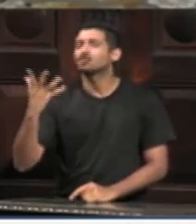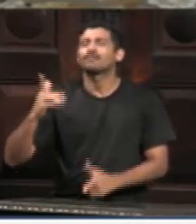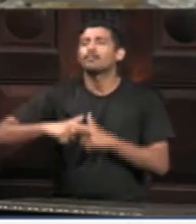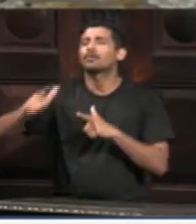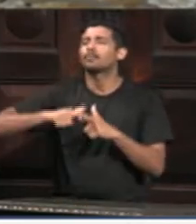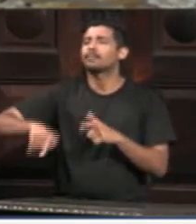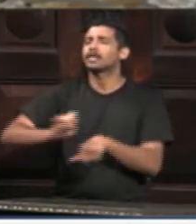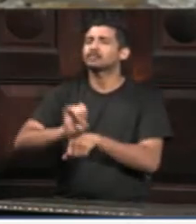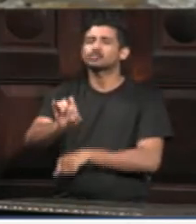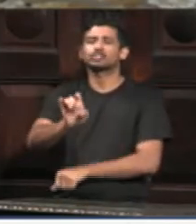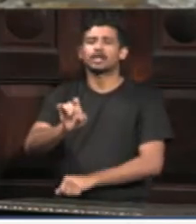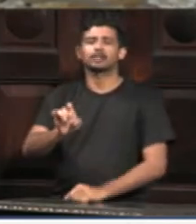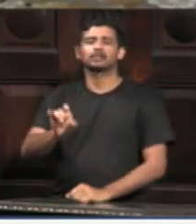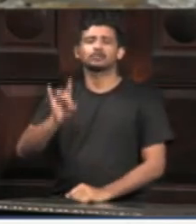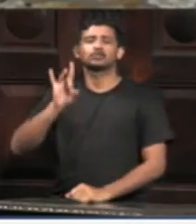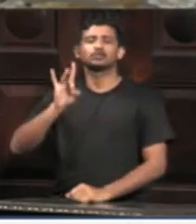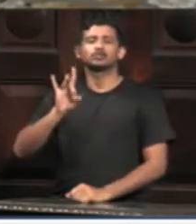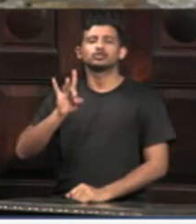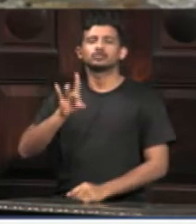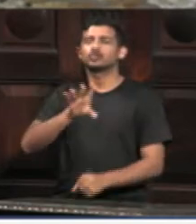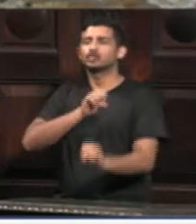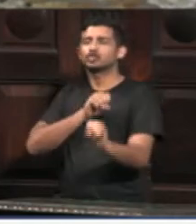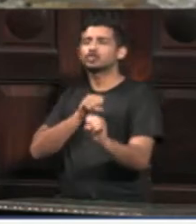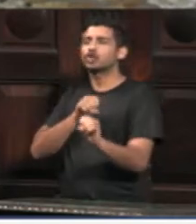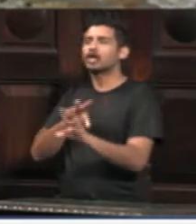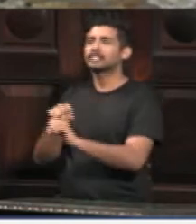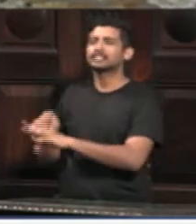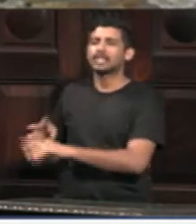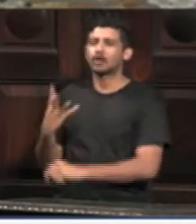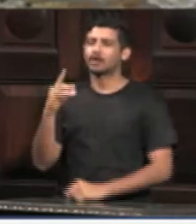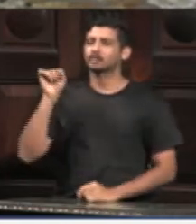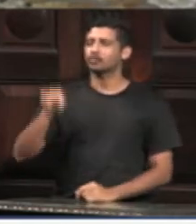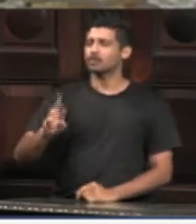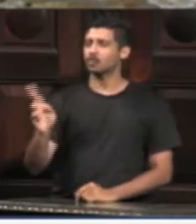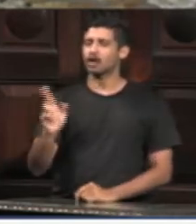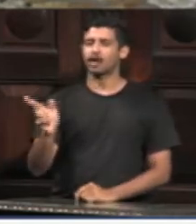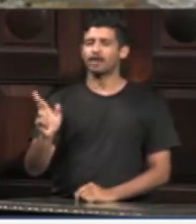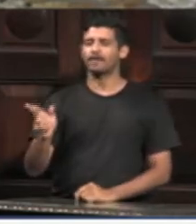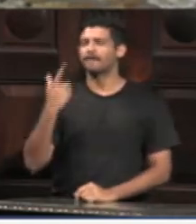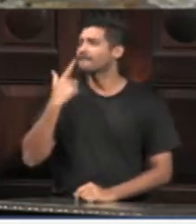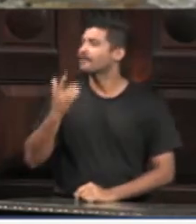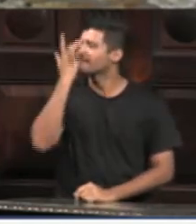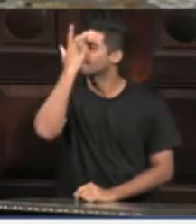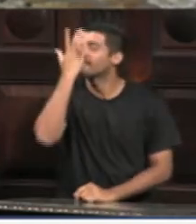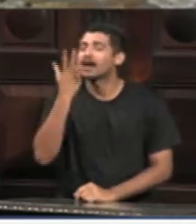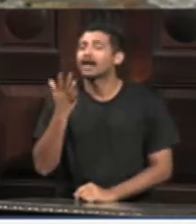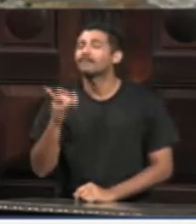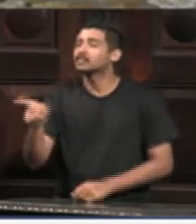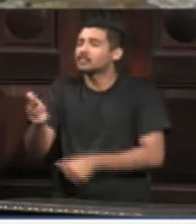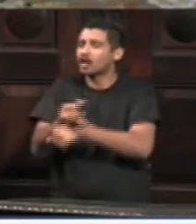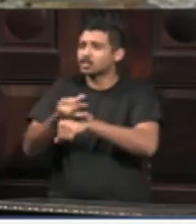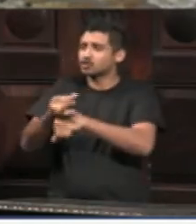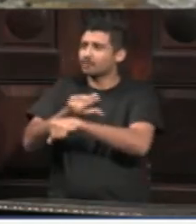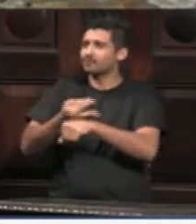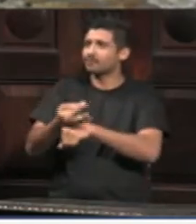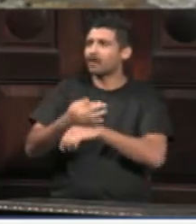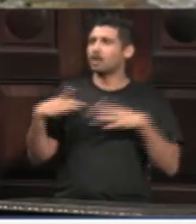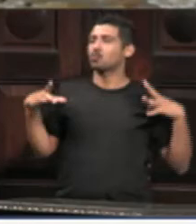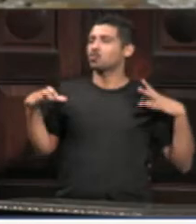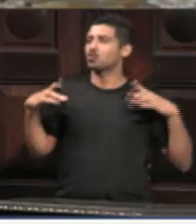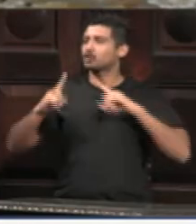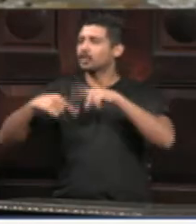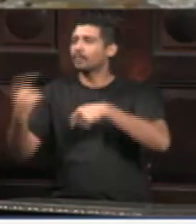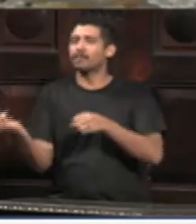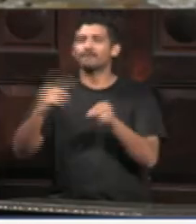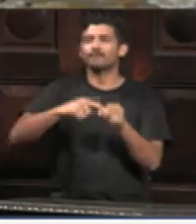Janeiro. É só ensinar lá como ganhar mais 4 mil reais. É facinho, ó. Senta de férias, aí pede 15 dias,